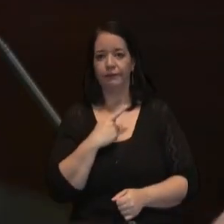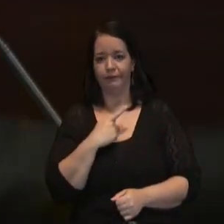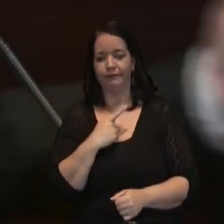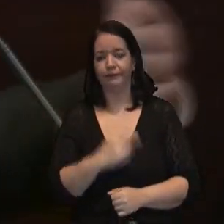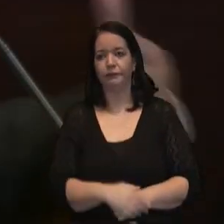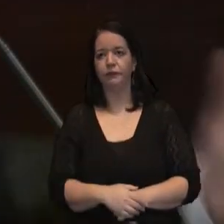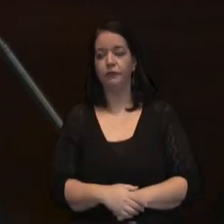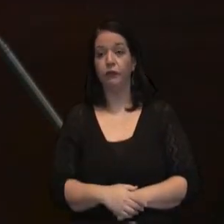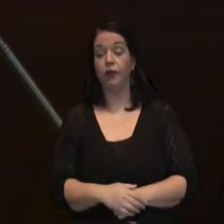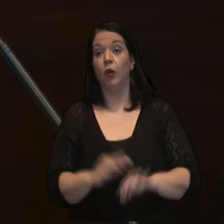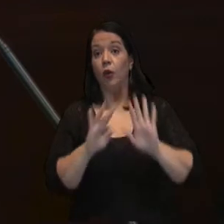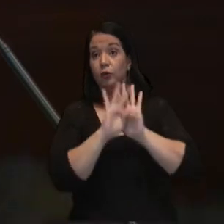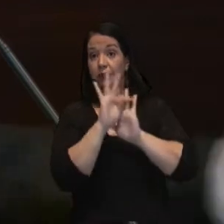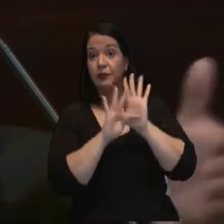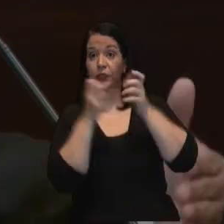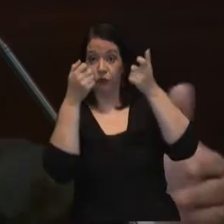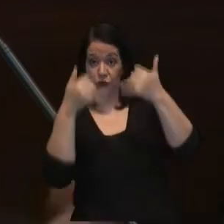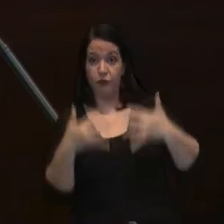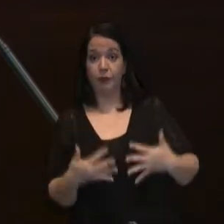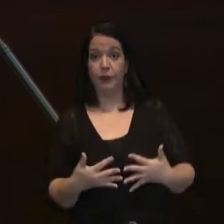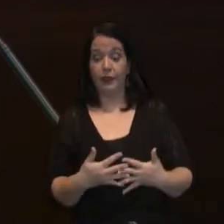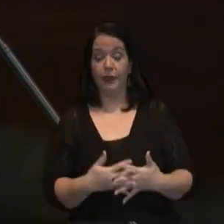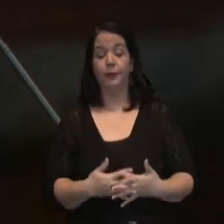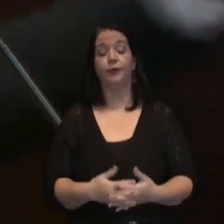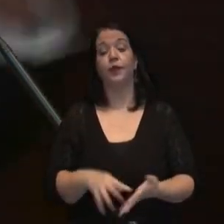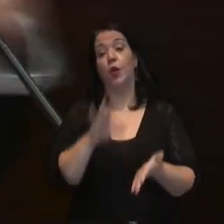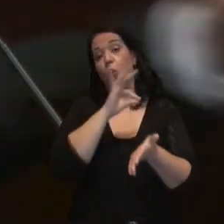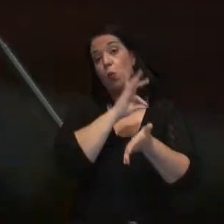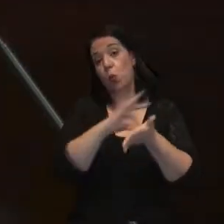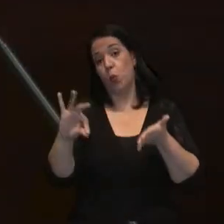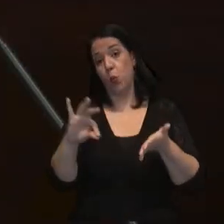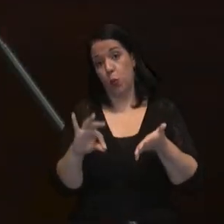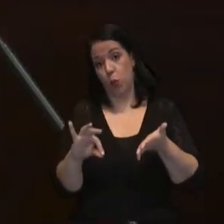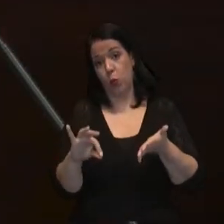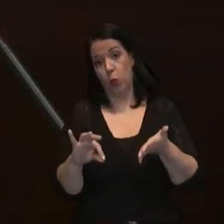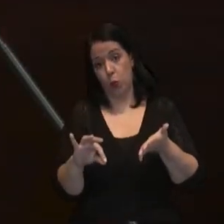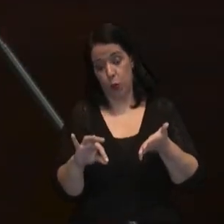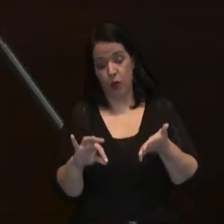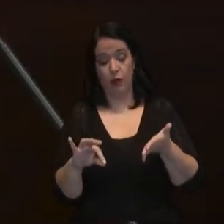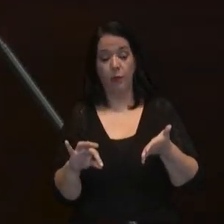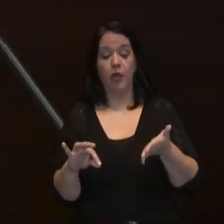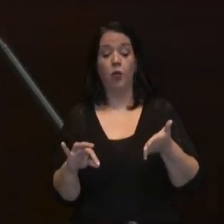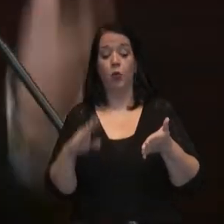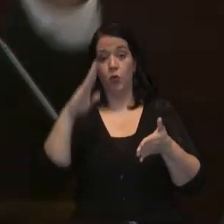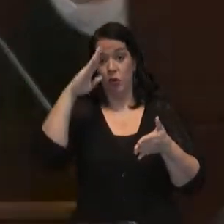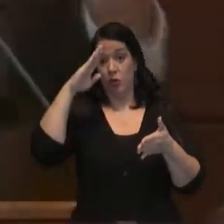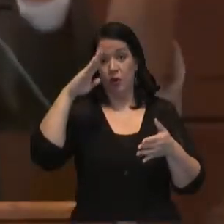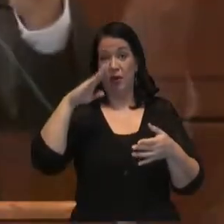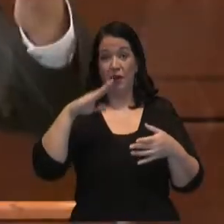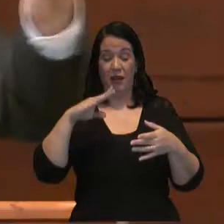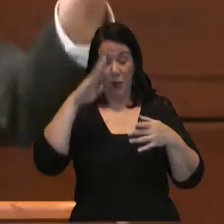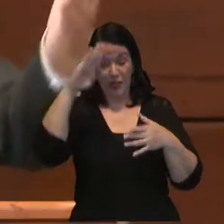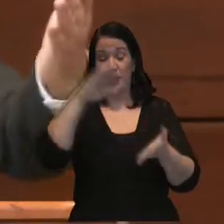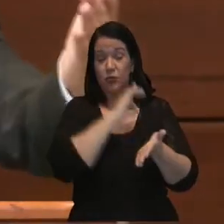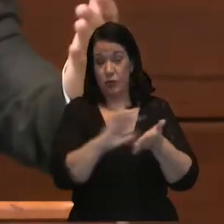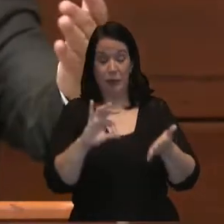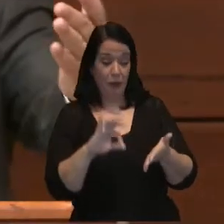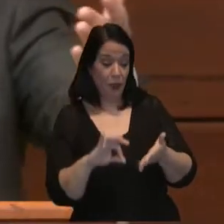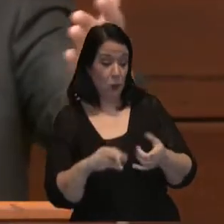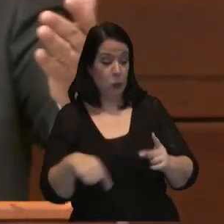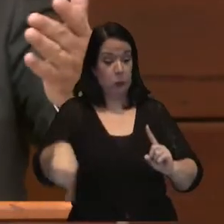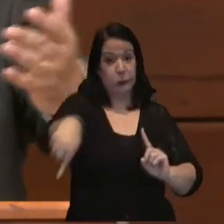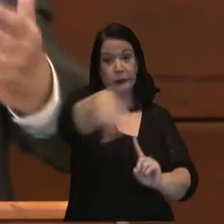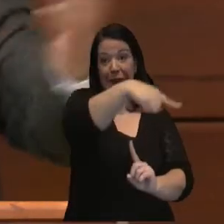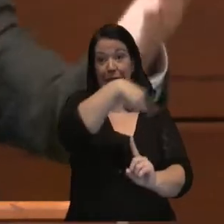os inimigos ali, aquele exército da Síria, cercado agora pelo exército de Israel, imediatamente ele se